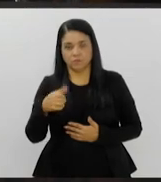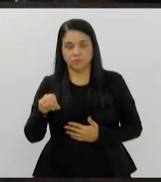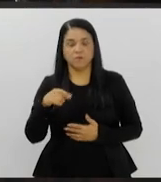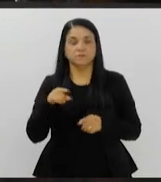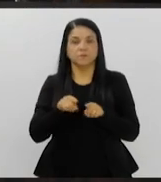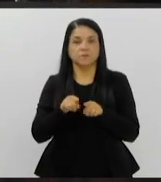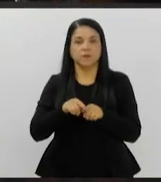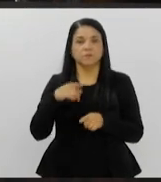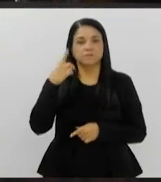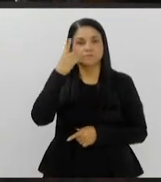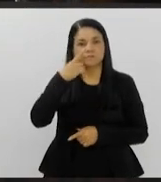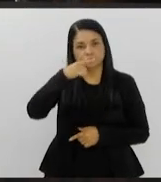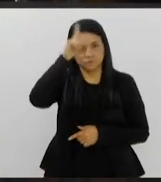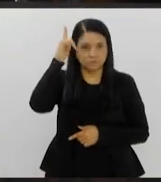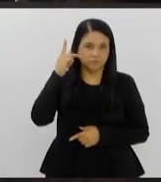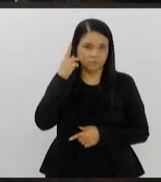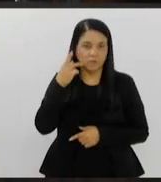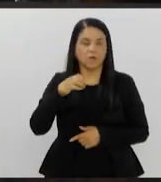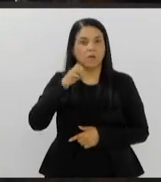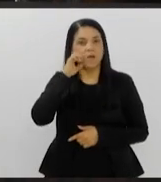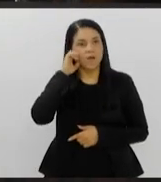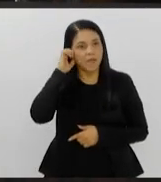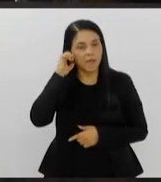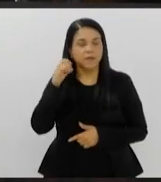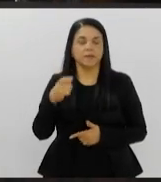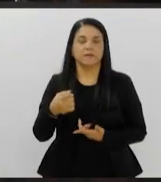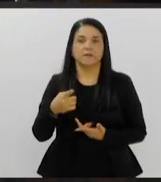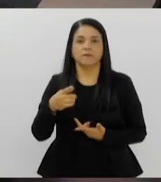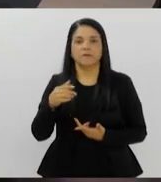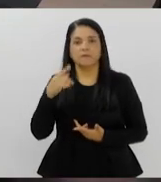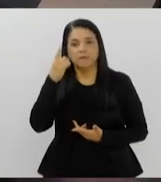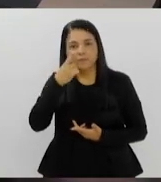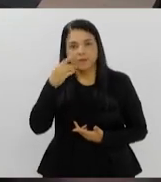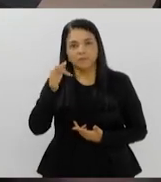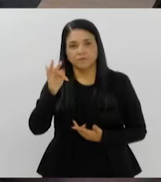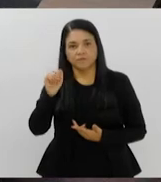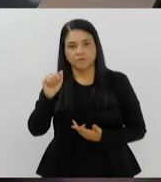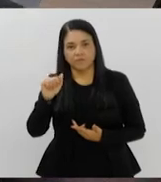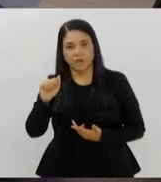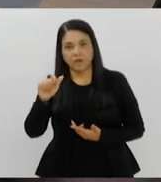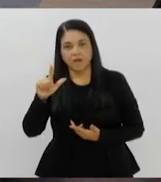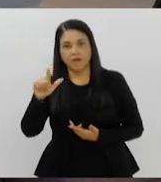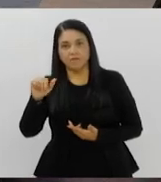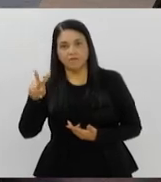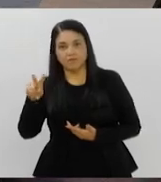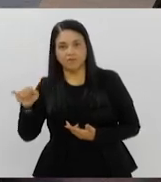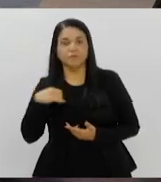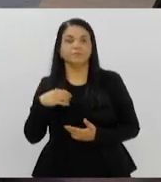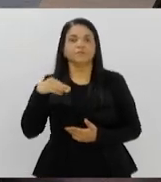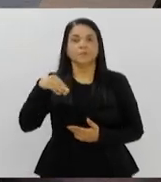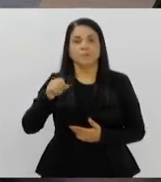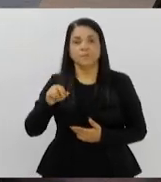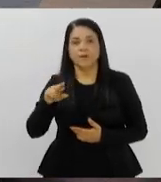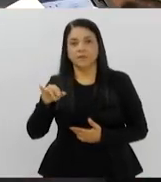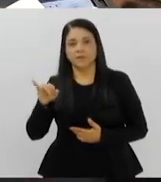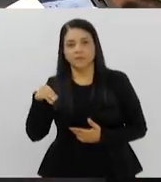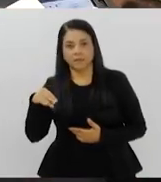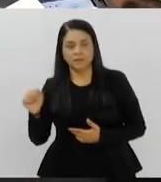Paulo, da deputada Élica, do deputado Serafim, da deputada Marina do MST e deputado Carlos